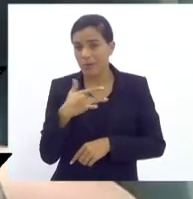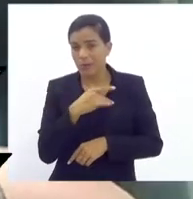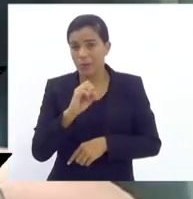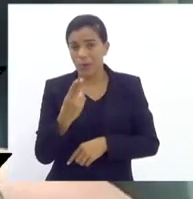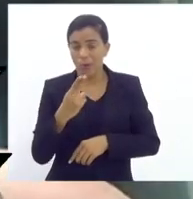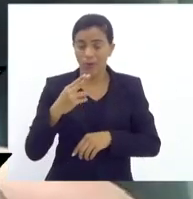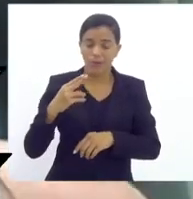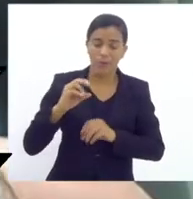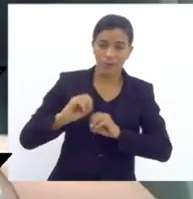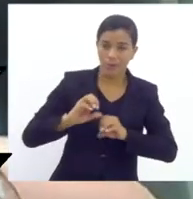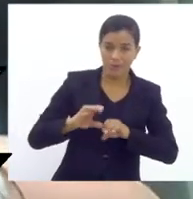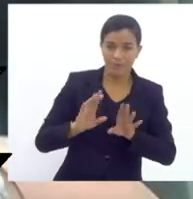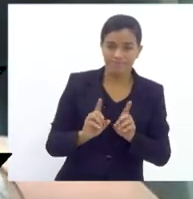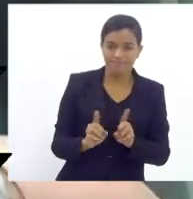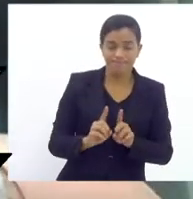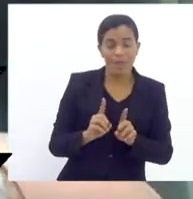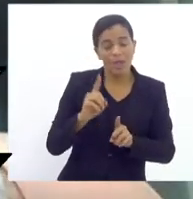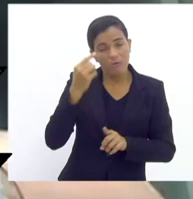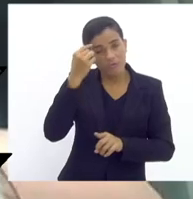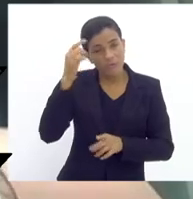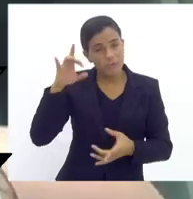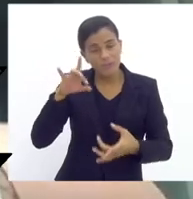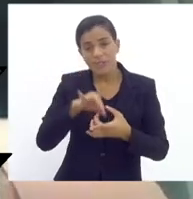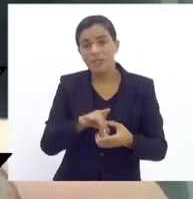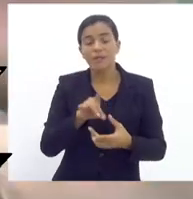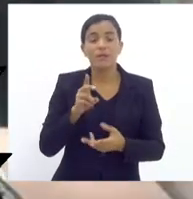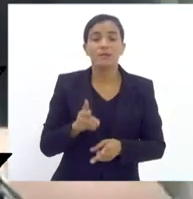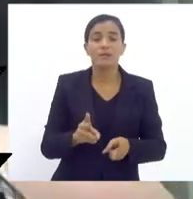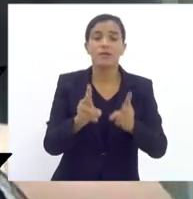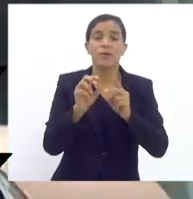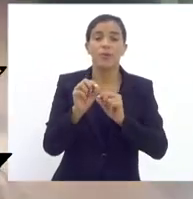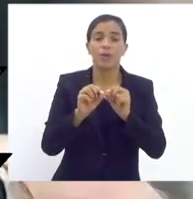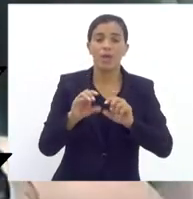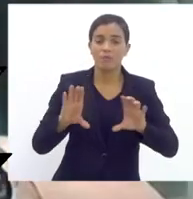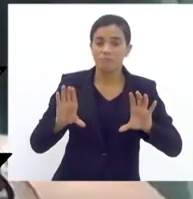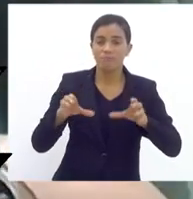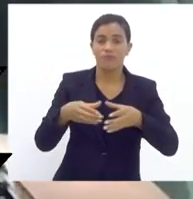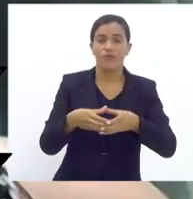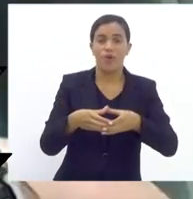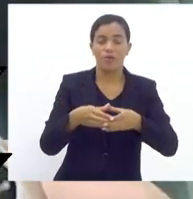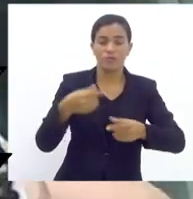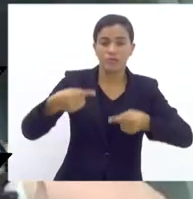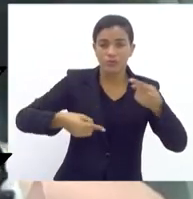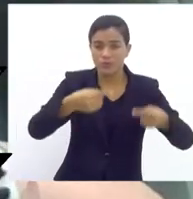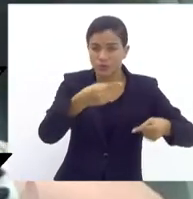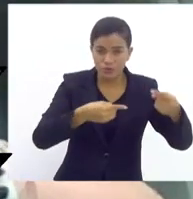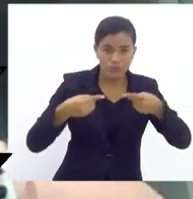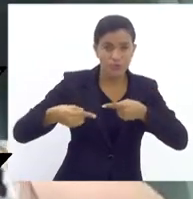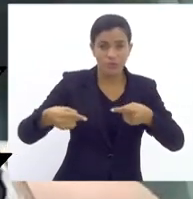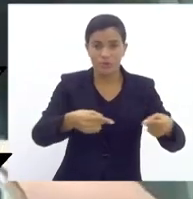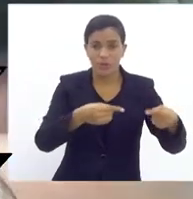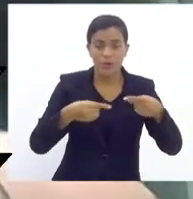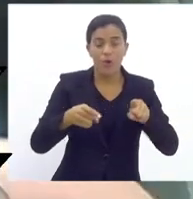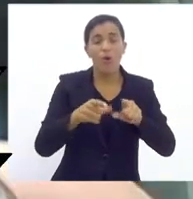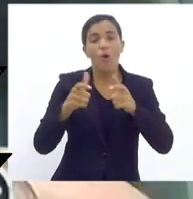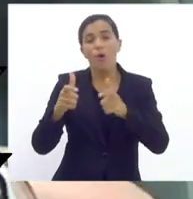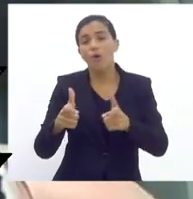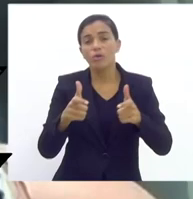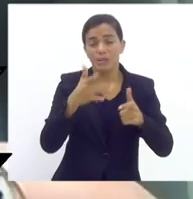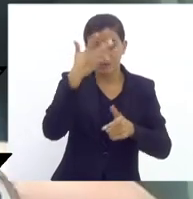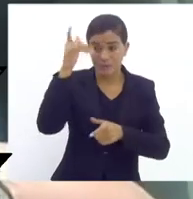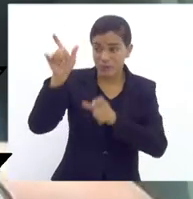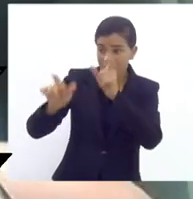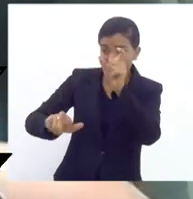a lógica que realmente tenhamos sempre fóruns de discussão espaços de discussão onde todos esses